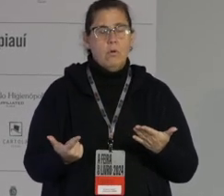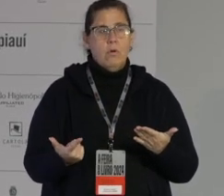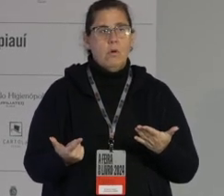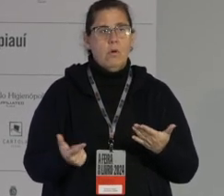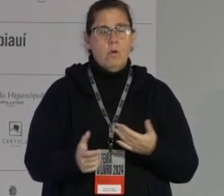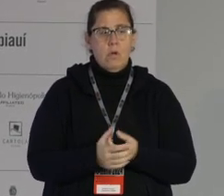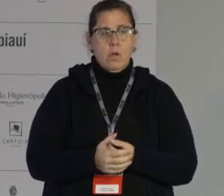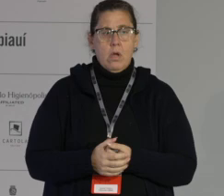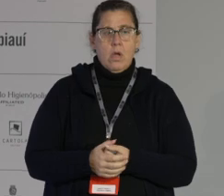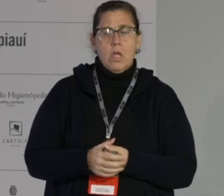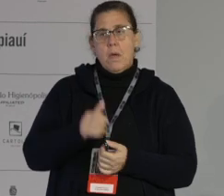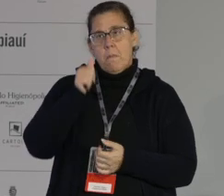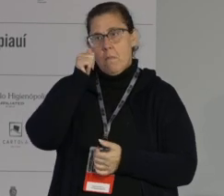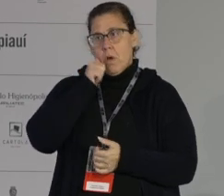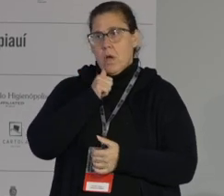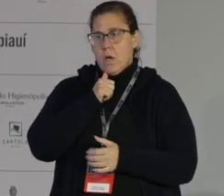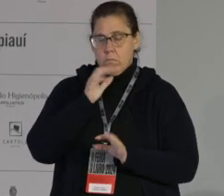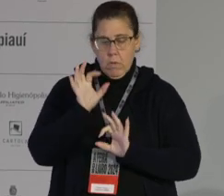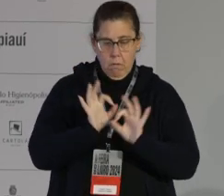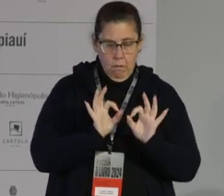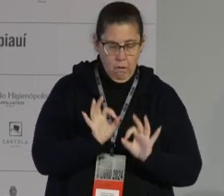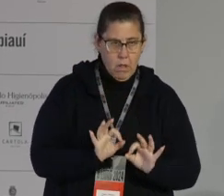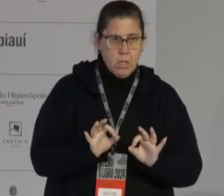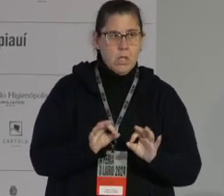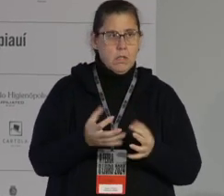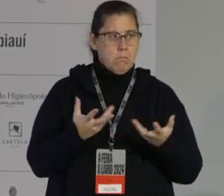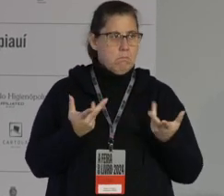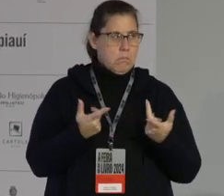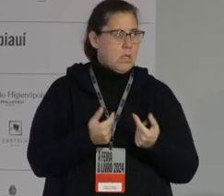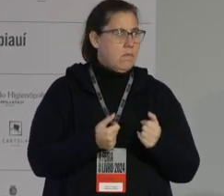e a resenhista fez uma resenha maravilhosa, assim,